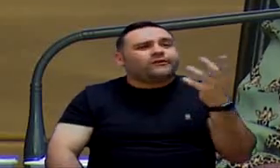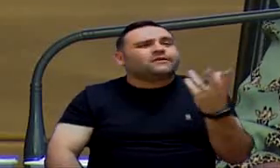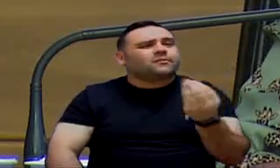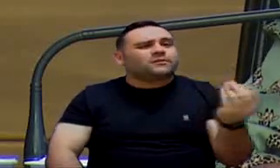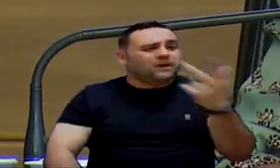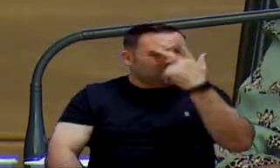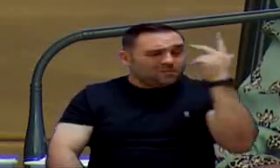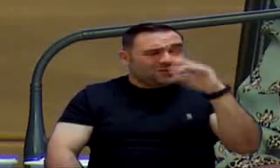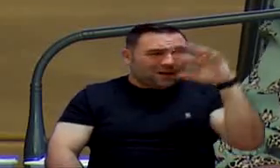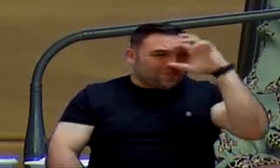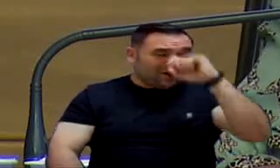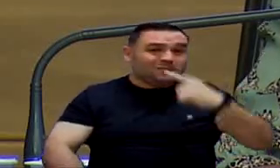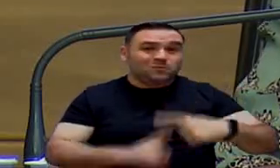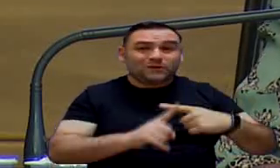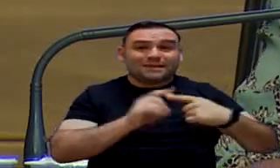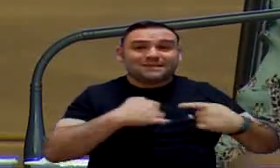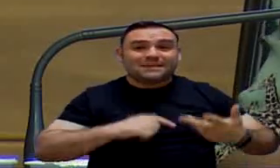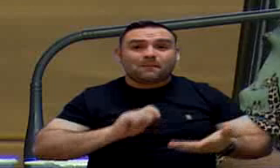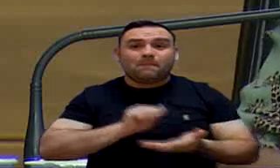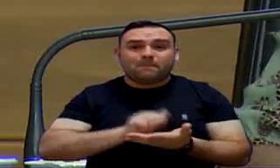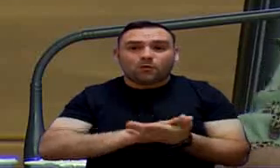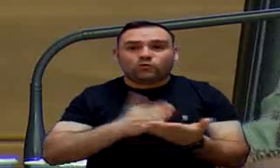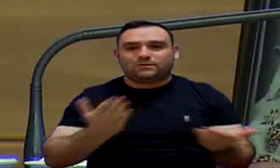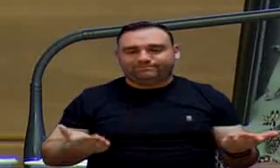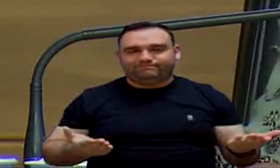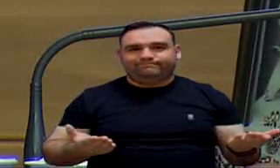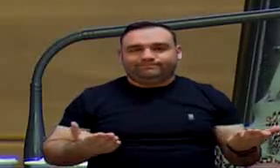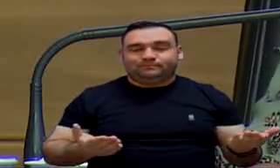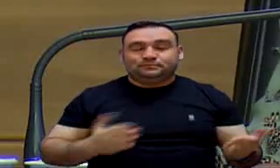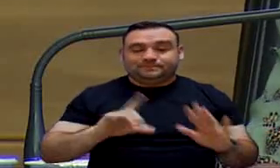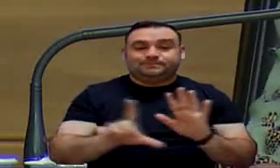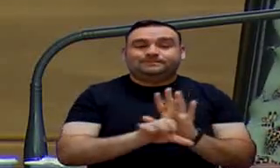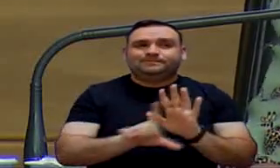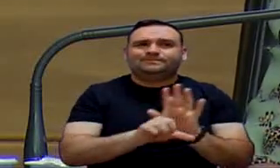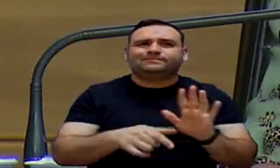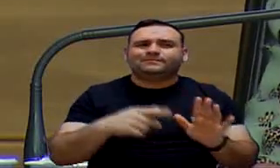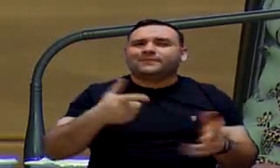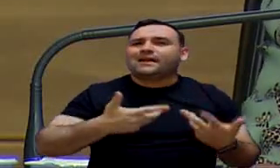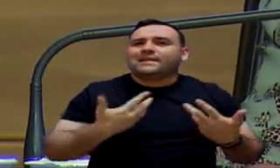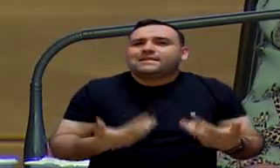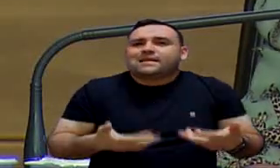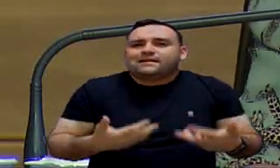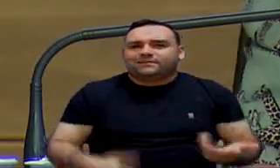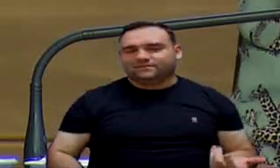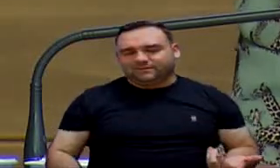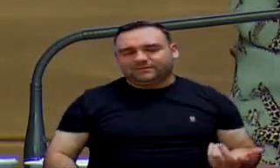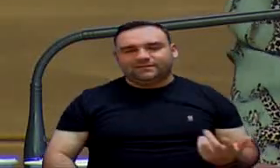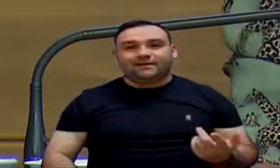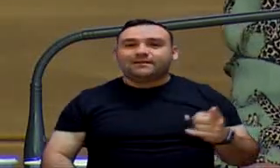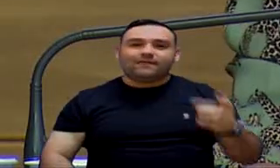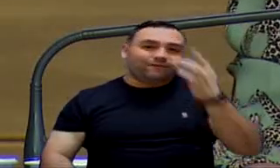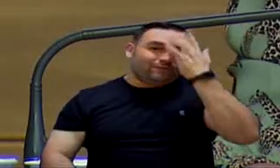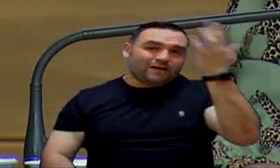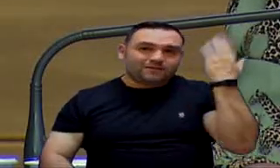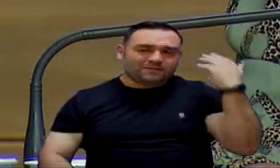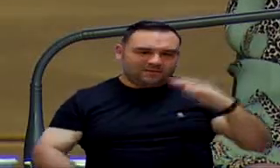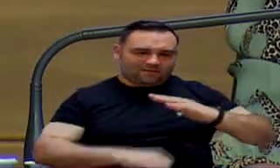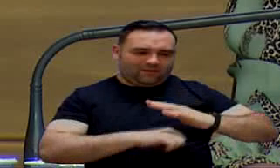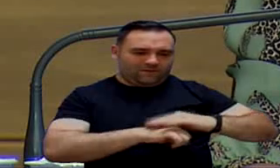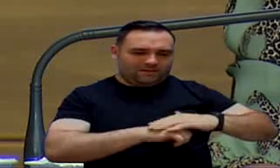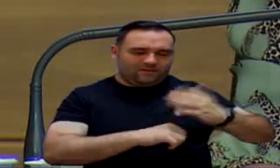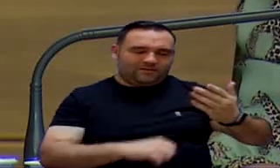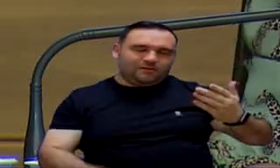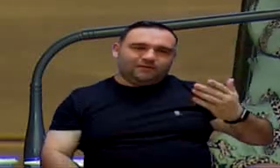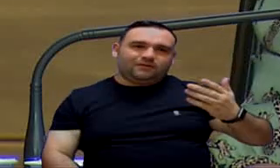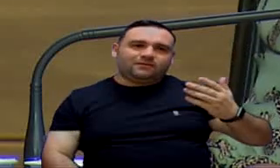só as pessoas só aprendem quando dorme no bolso a lei da legalização ela tava muito suave então tava muito fácil fazer